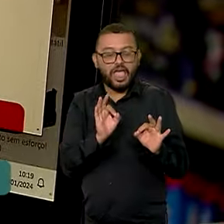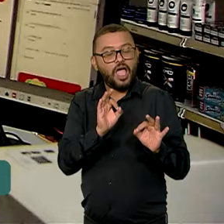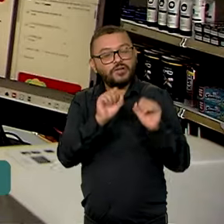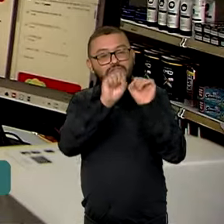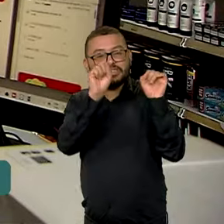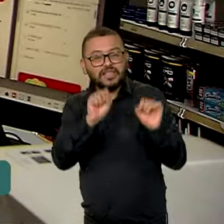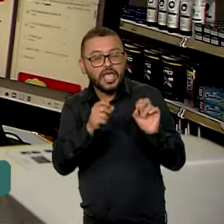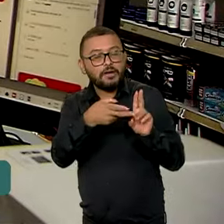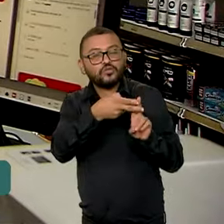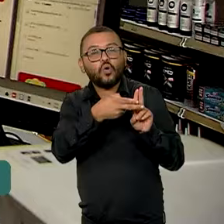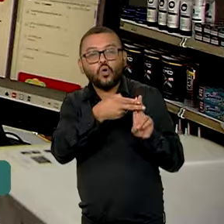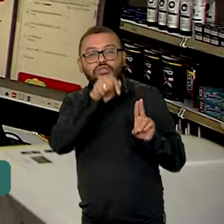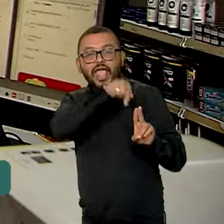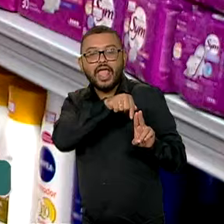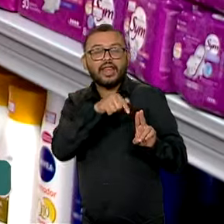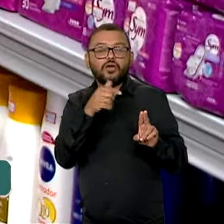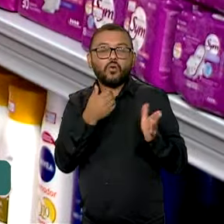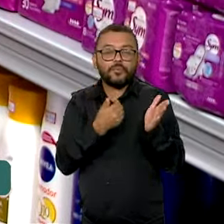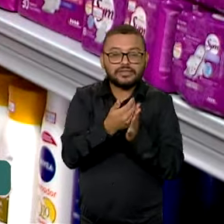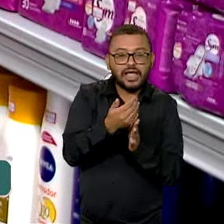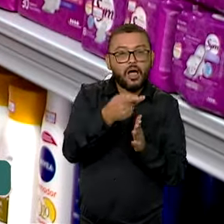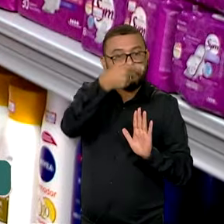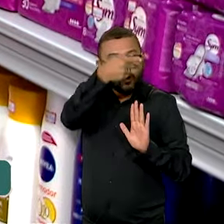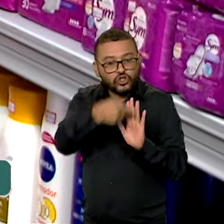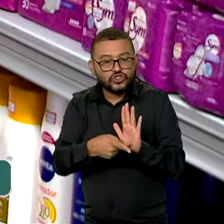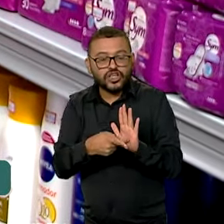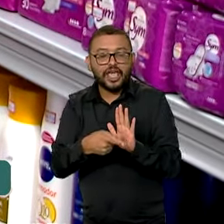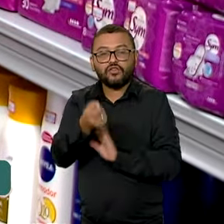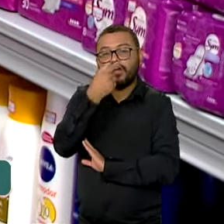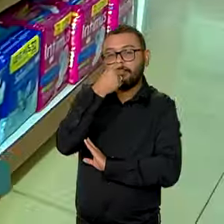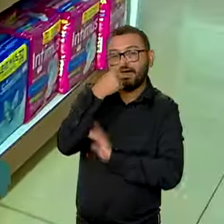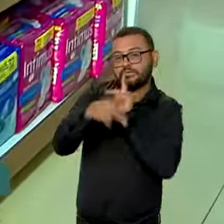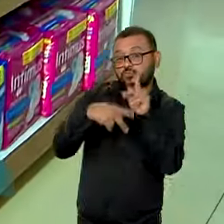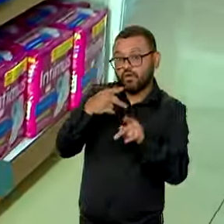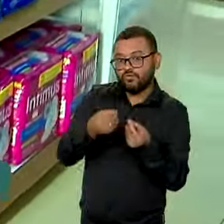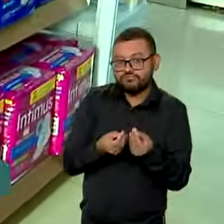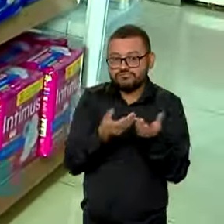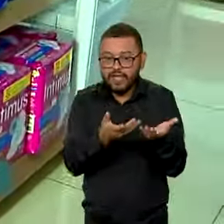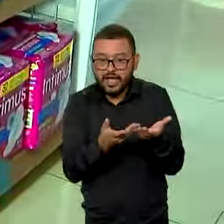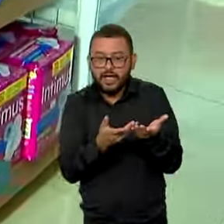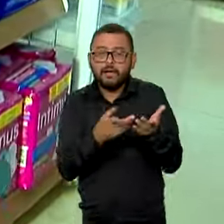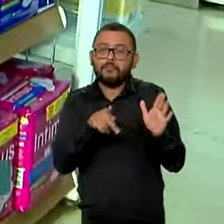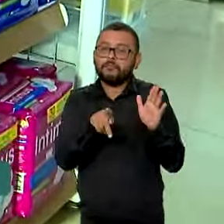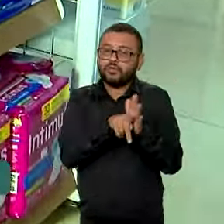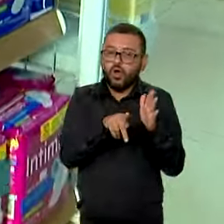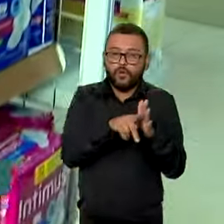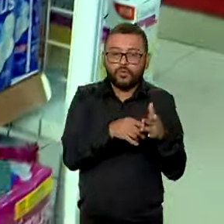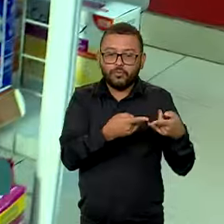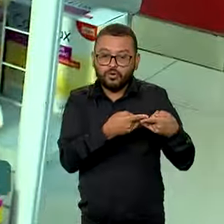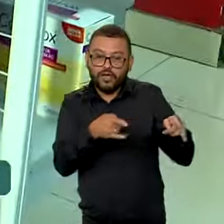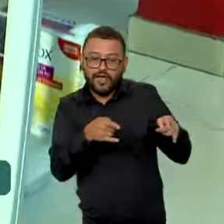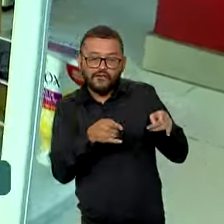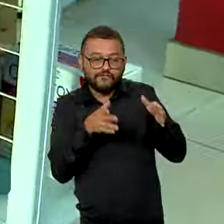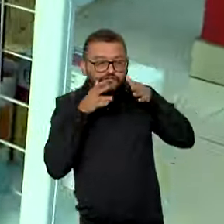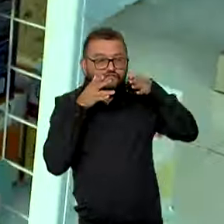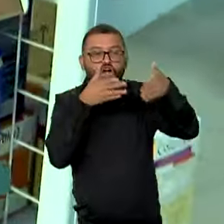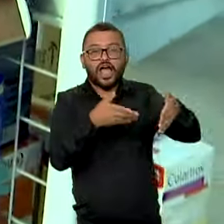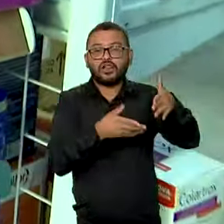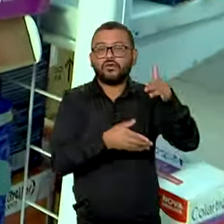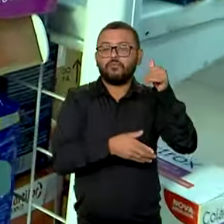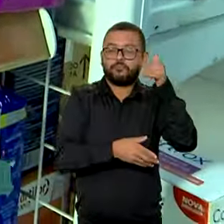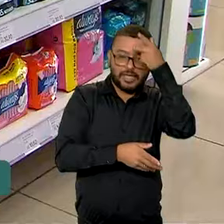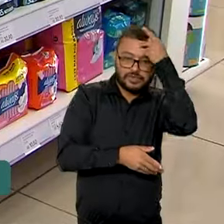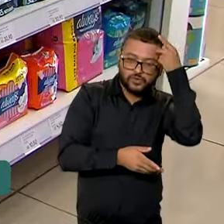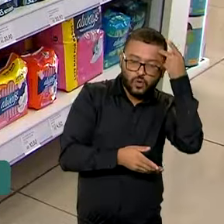Sistema Único de Saúde por meio do programa Farmácia Popular. A reserva do produto é destinada a pessoas